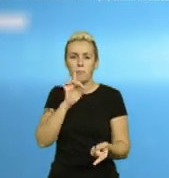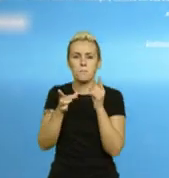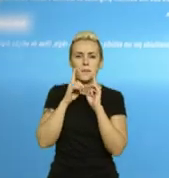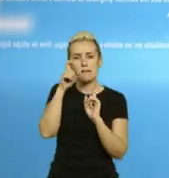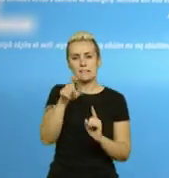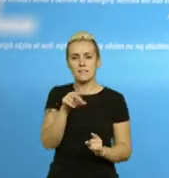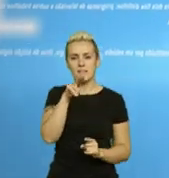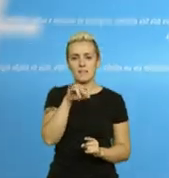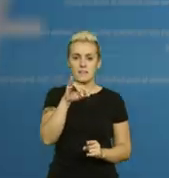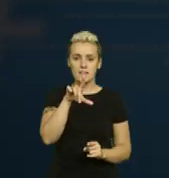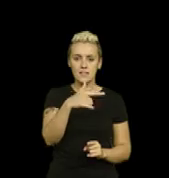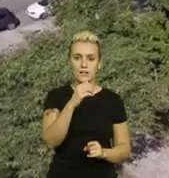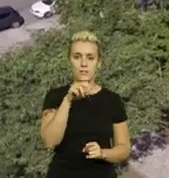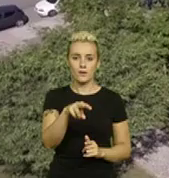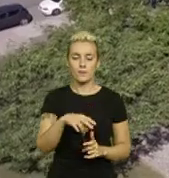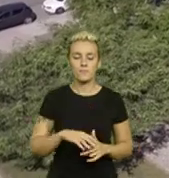humorista nilton